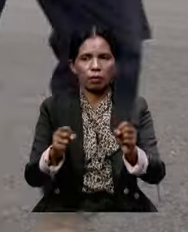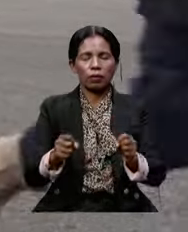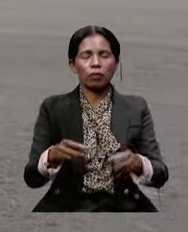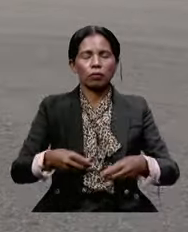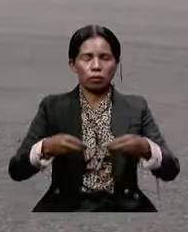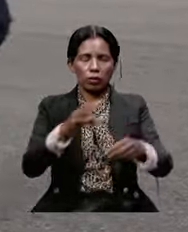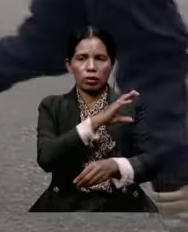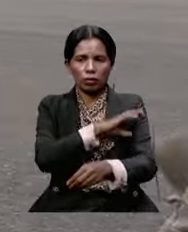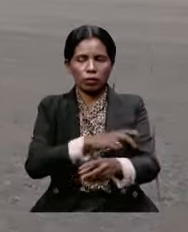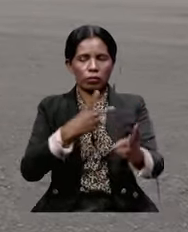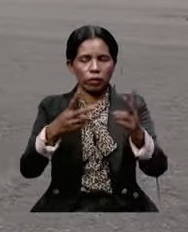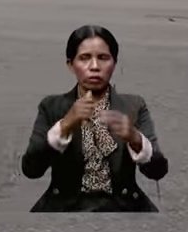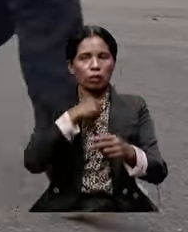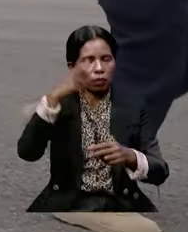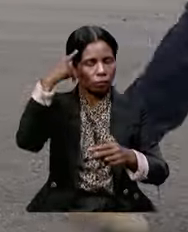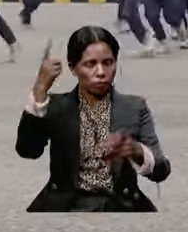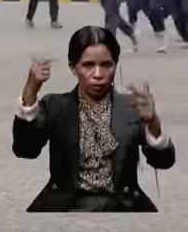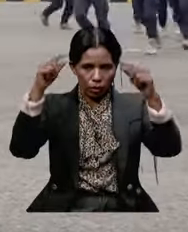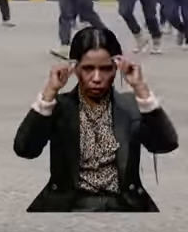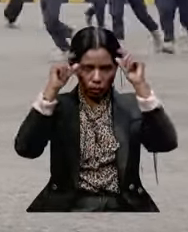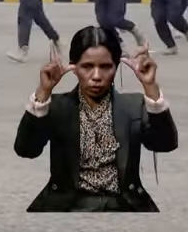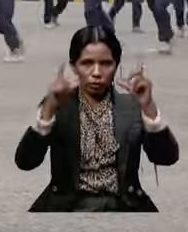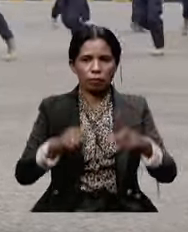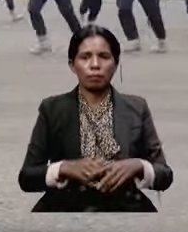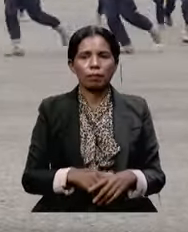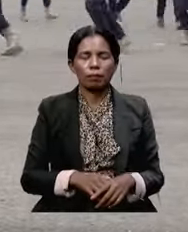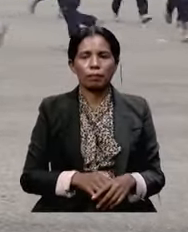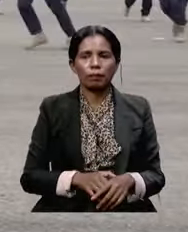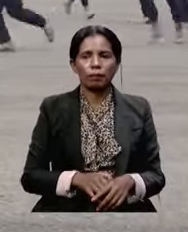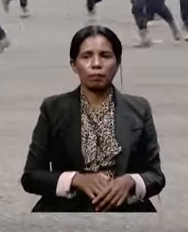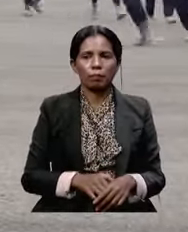segurança durante a visita para Francisco e a Timor-Leste. João Carlos Tomás Soares, GMN.